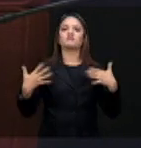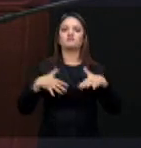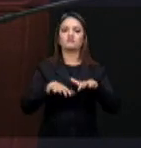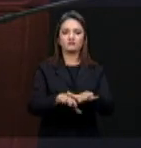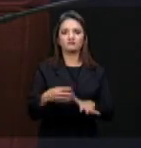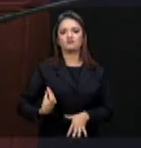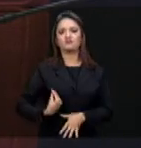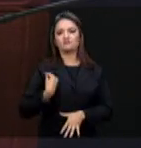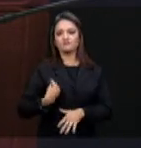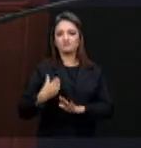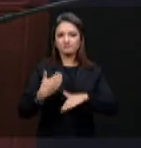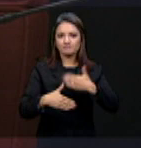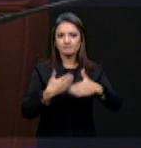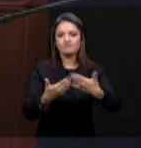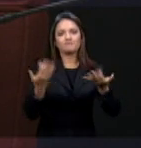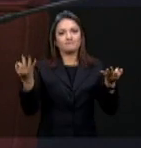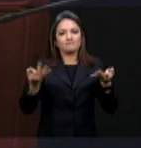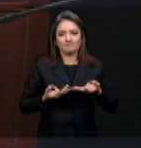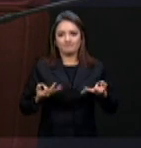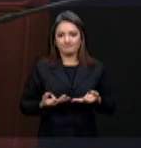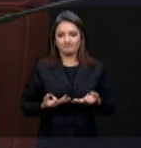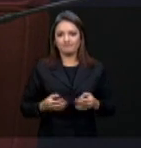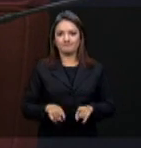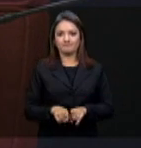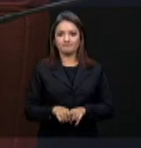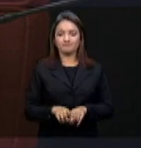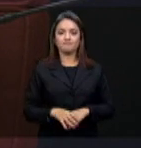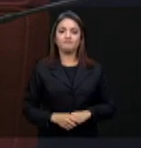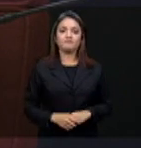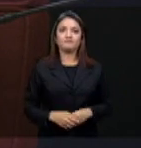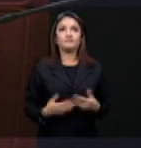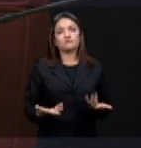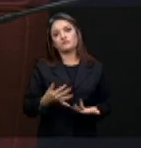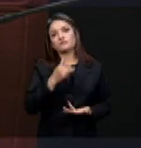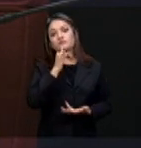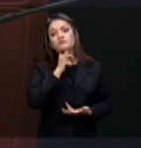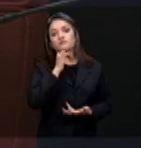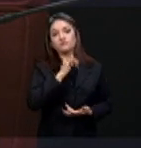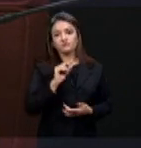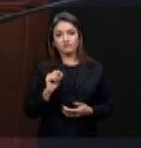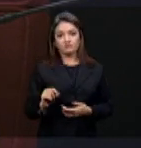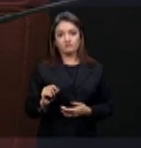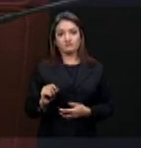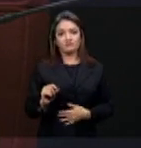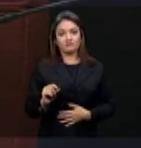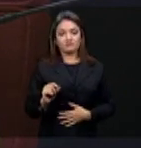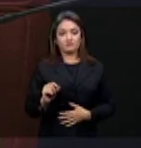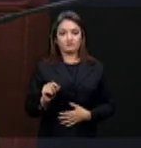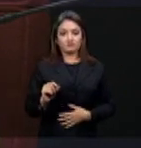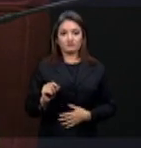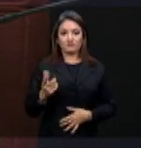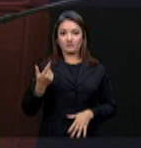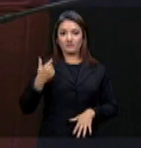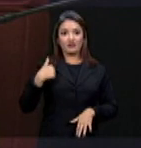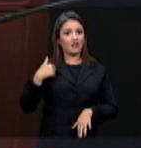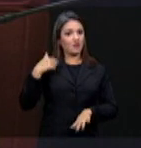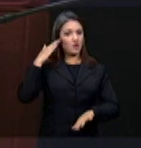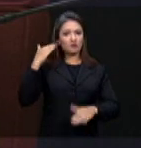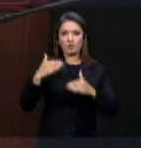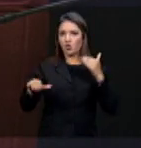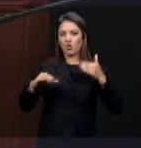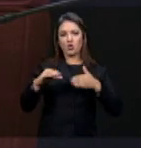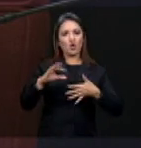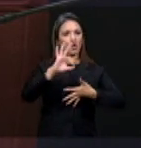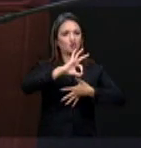e mais digna é porque não por exemplo é e eu devo dizer Luiz eu não sou a favor de quota 12